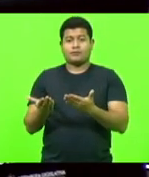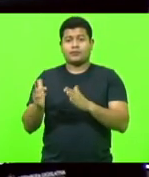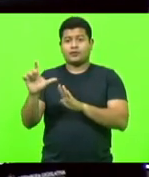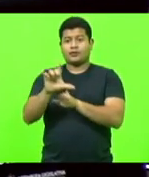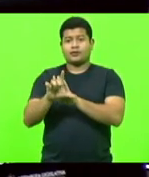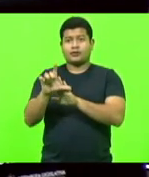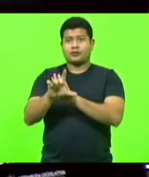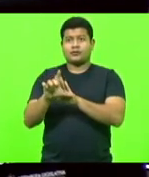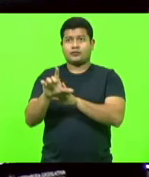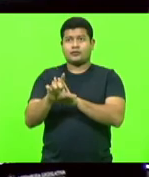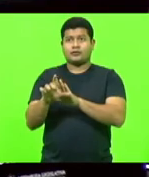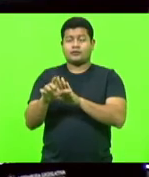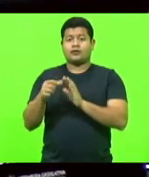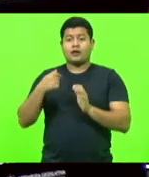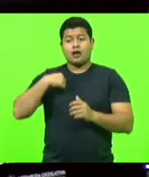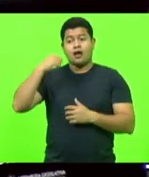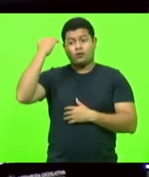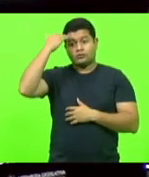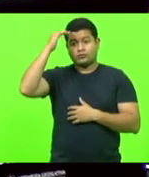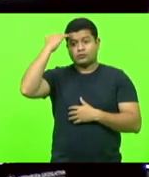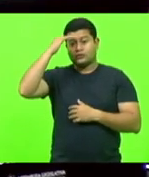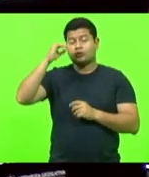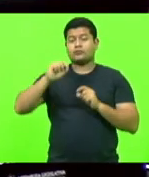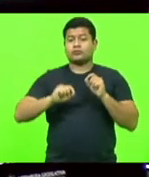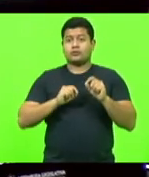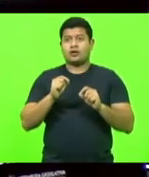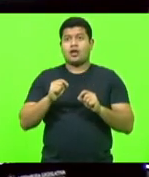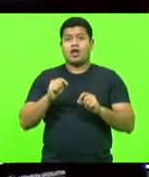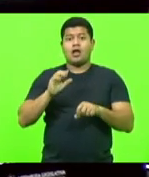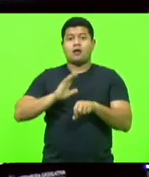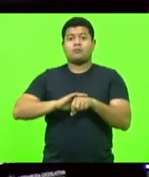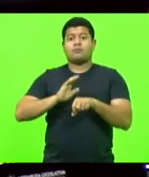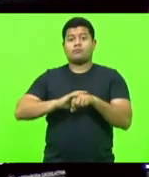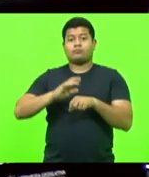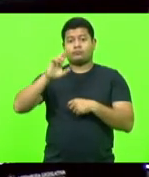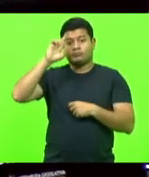legislação que, no meu modo de entender, é de âmbito federal.